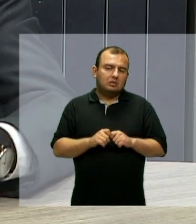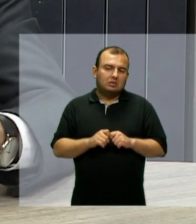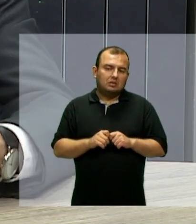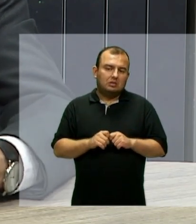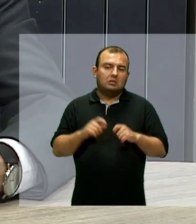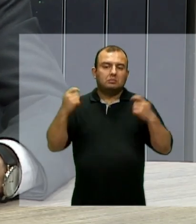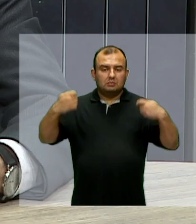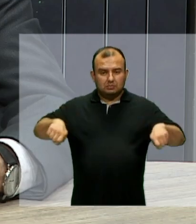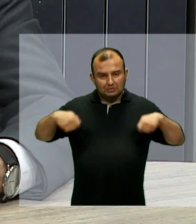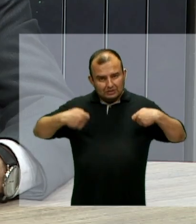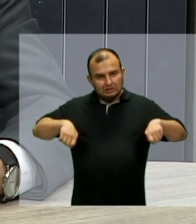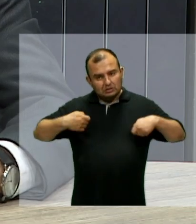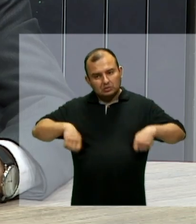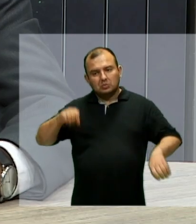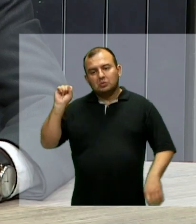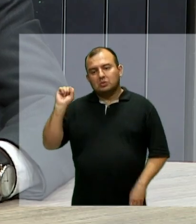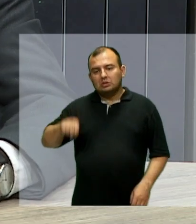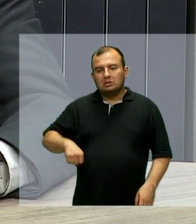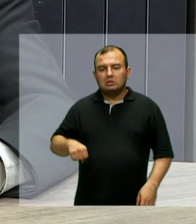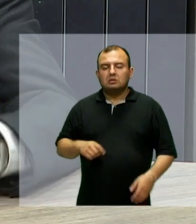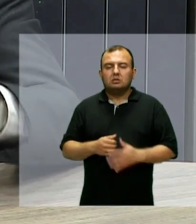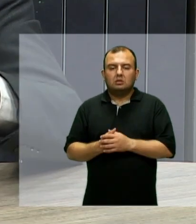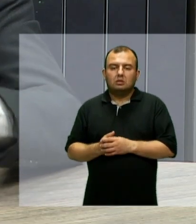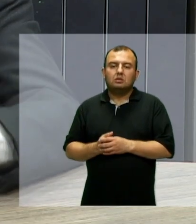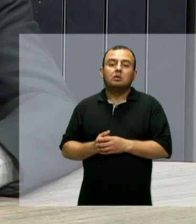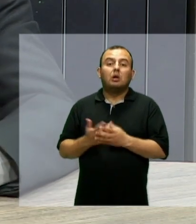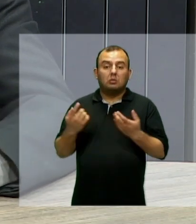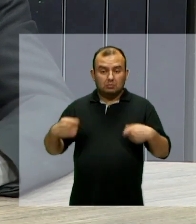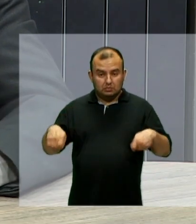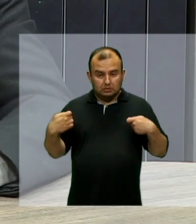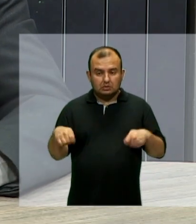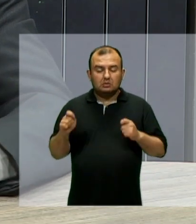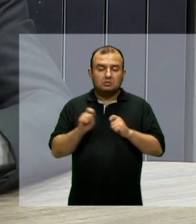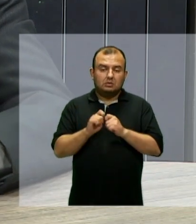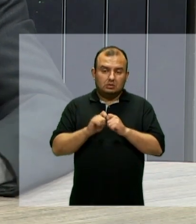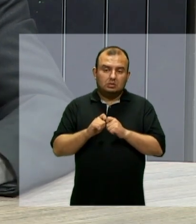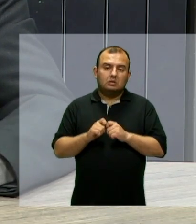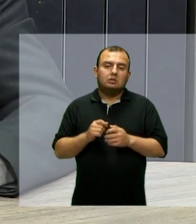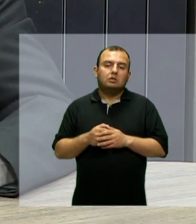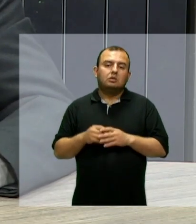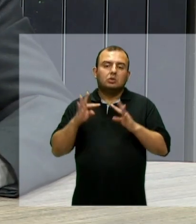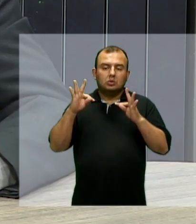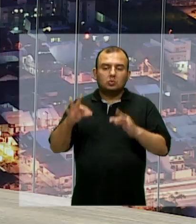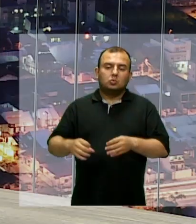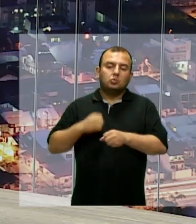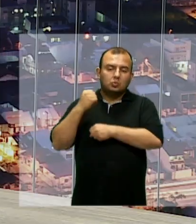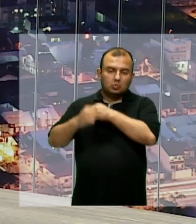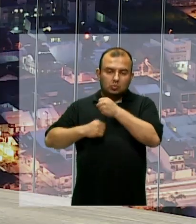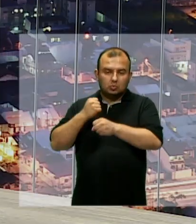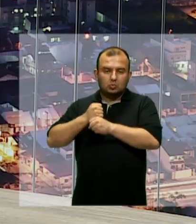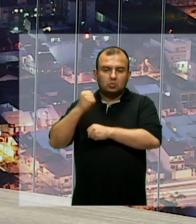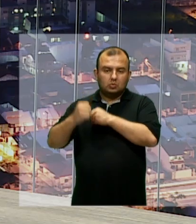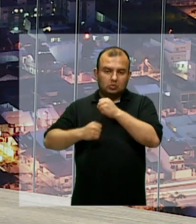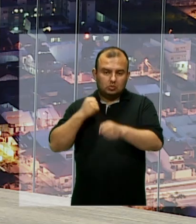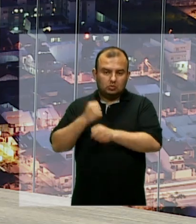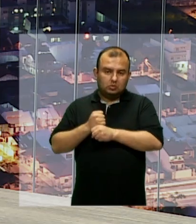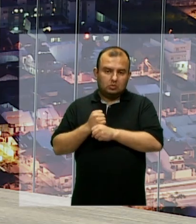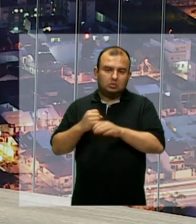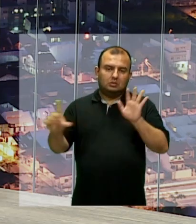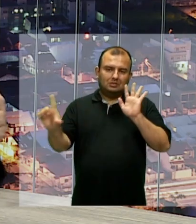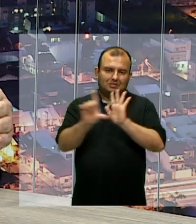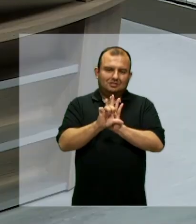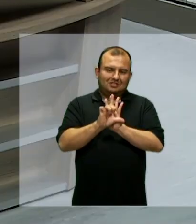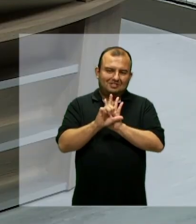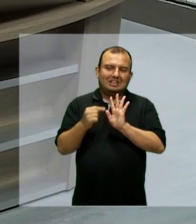não precisa, preciso, doutor, preciso. Mas a senhora não precisa, preciso, tem que fazer todos os anos. Não quiser, assim, está na